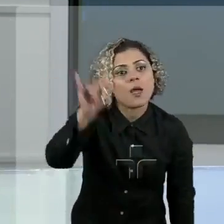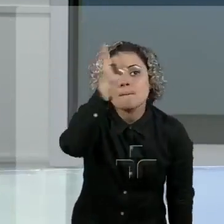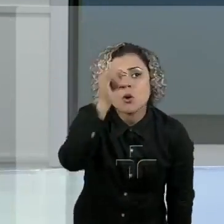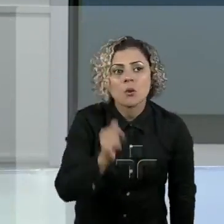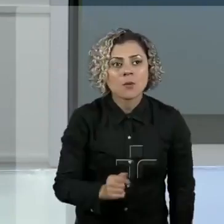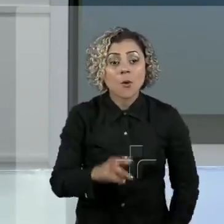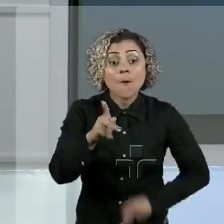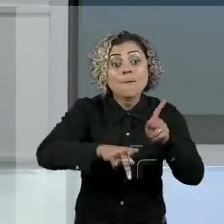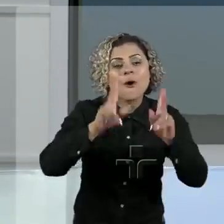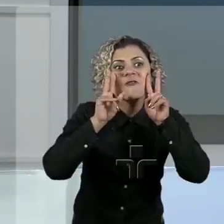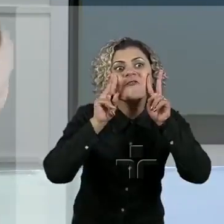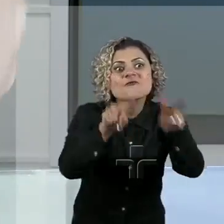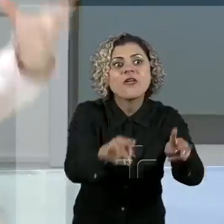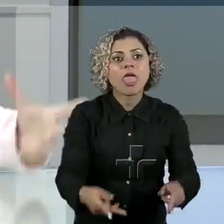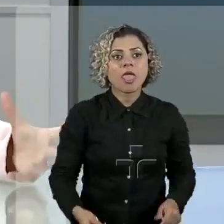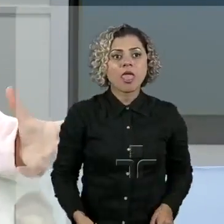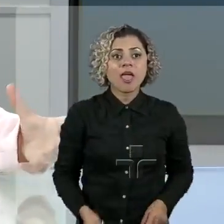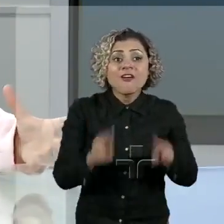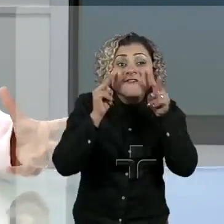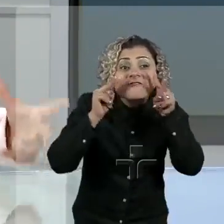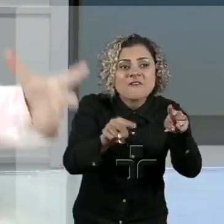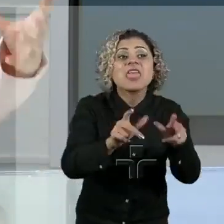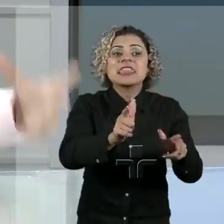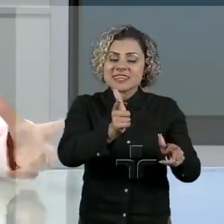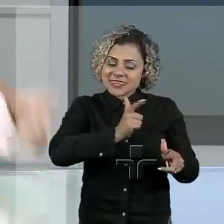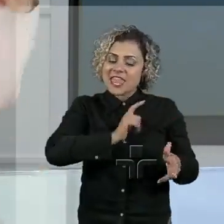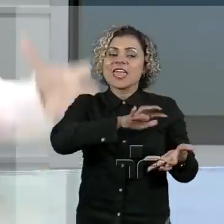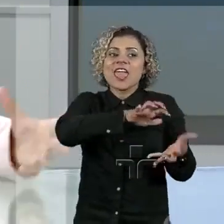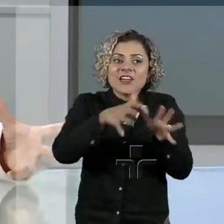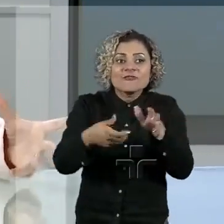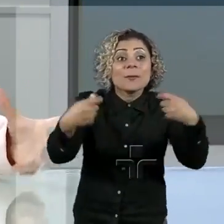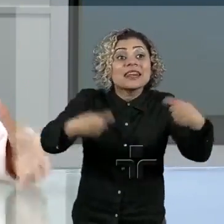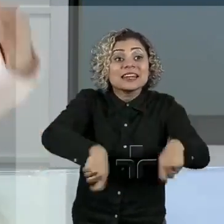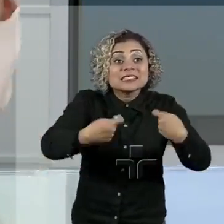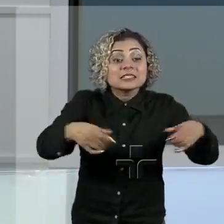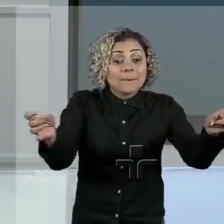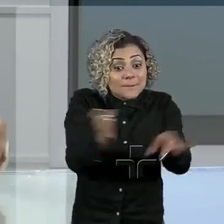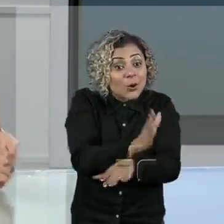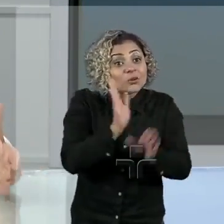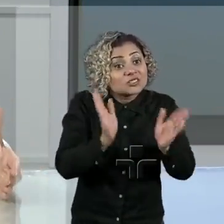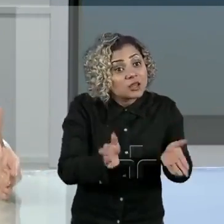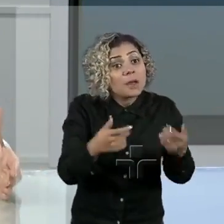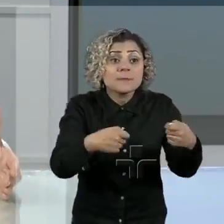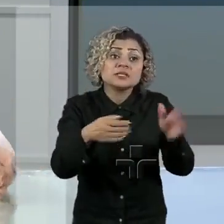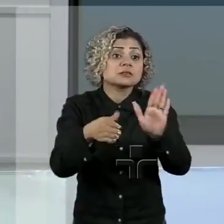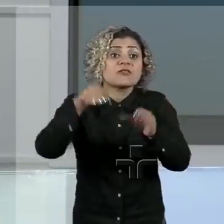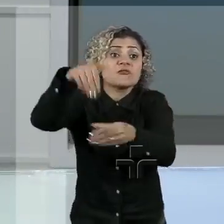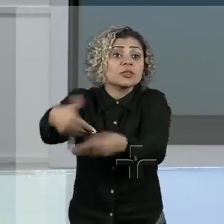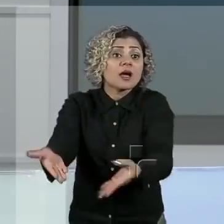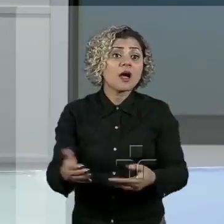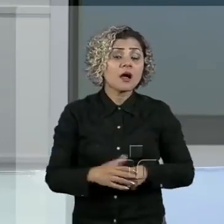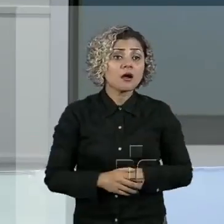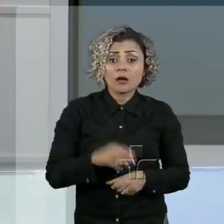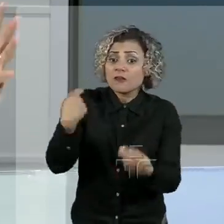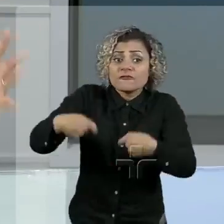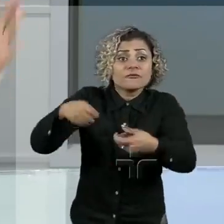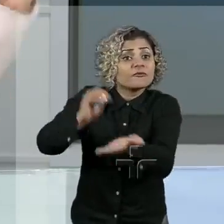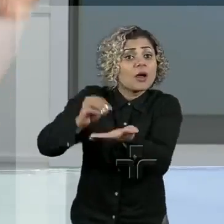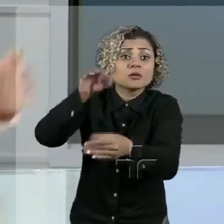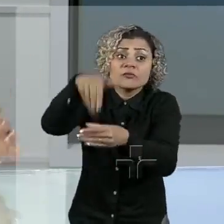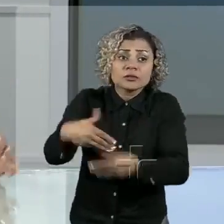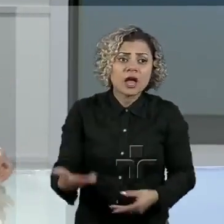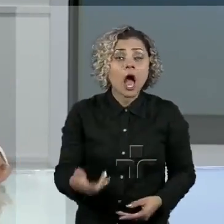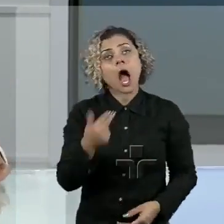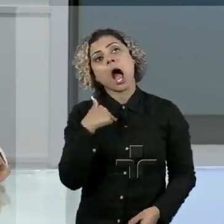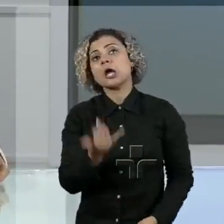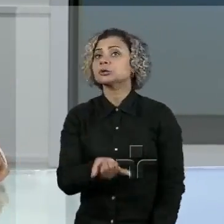povo está vendo, né, que existe uma reforma necessária, pronta, que basta tramitar. Então não adianta dizer que